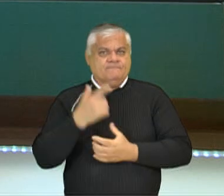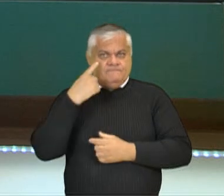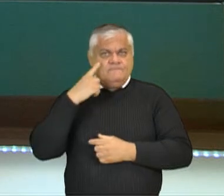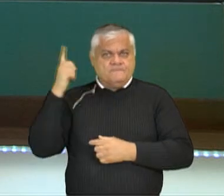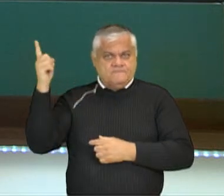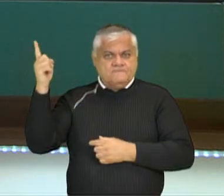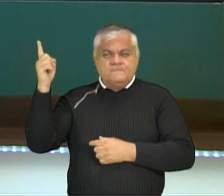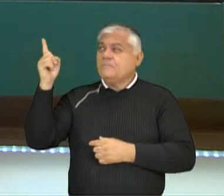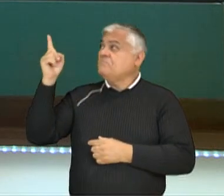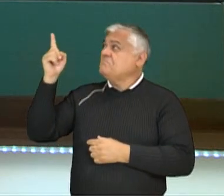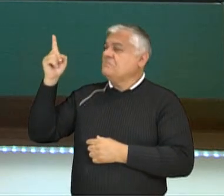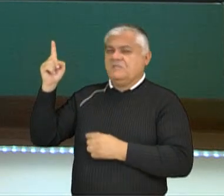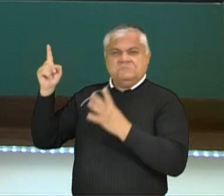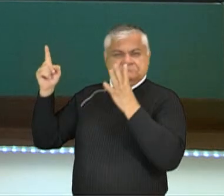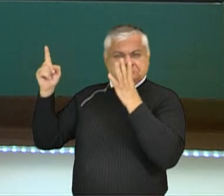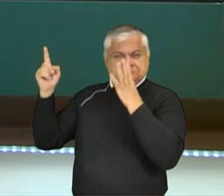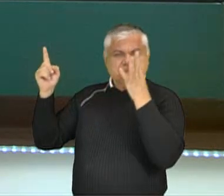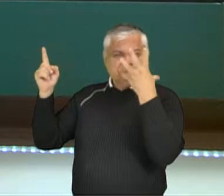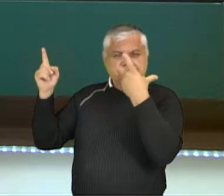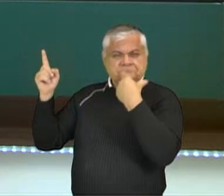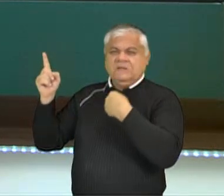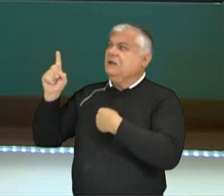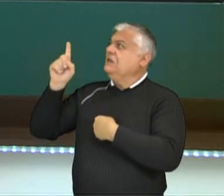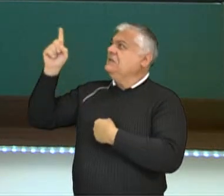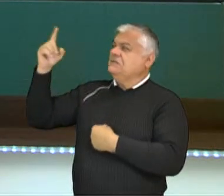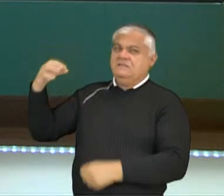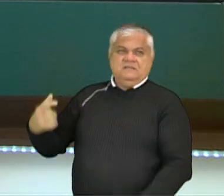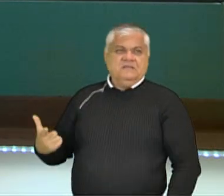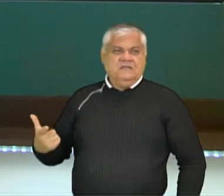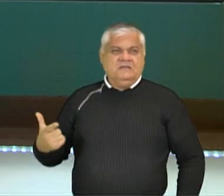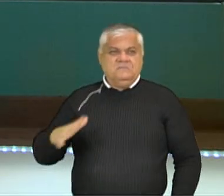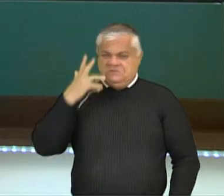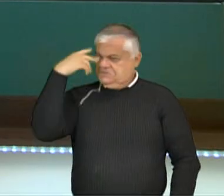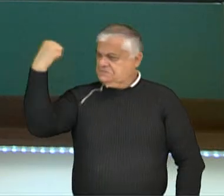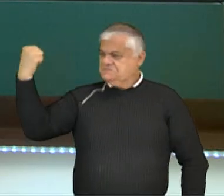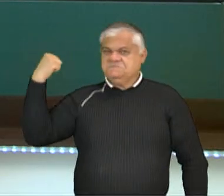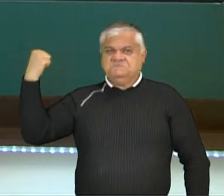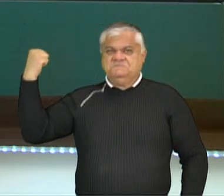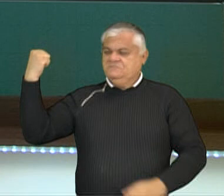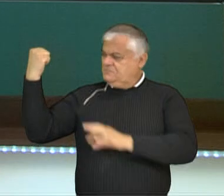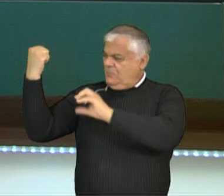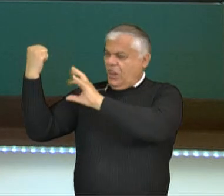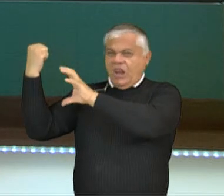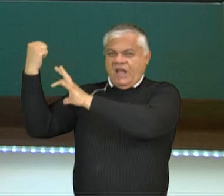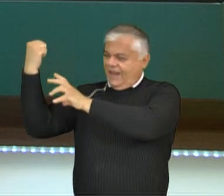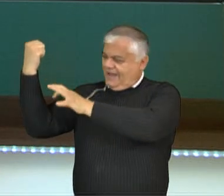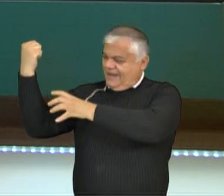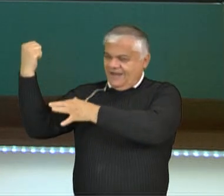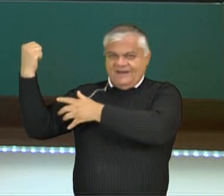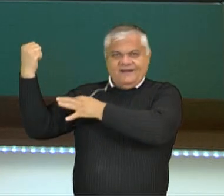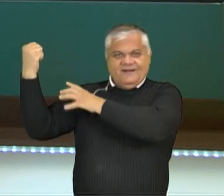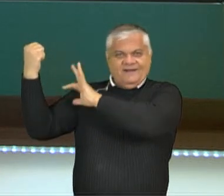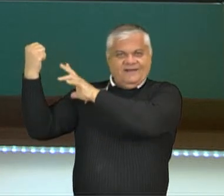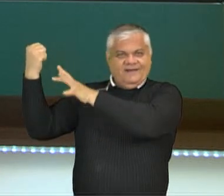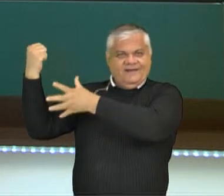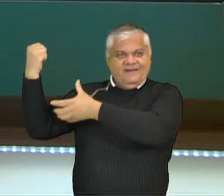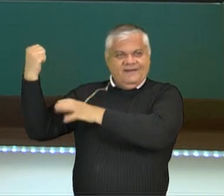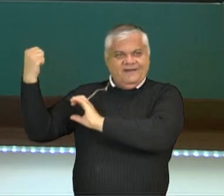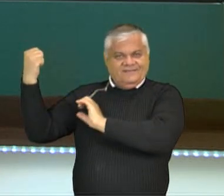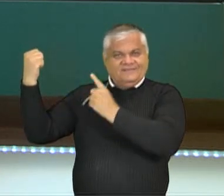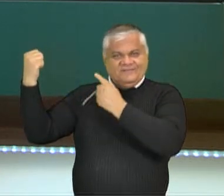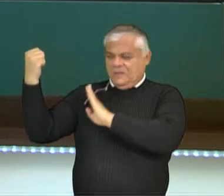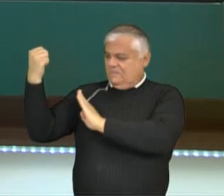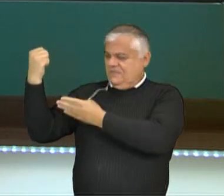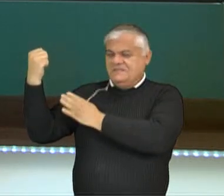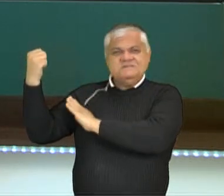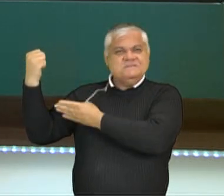né, é uma imagem bem interessante. Um atleta, uma pessoa, um braço, né, e o bíceps ali, ele